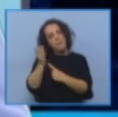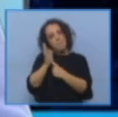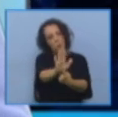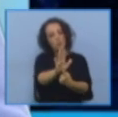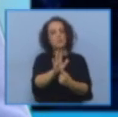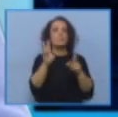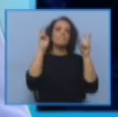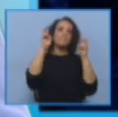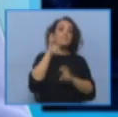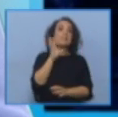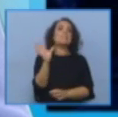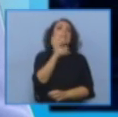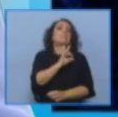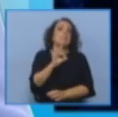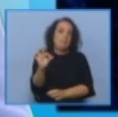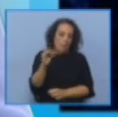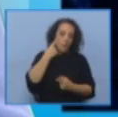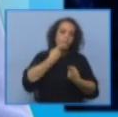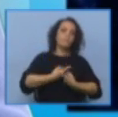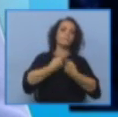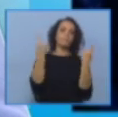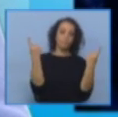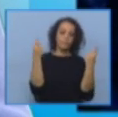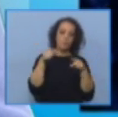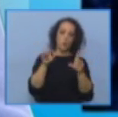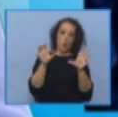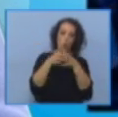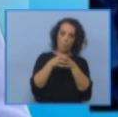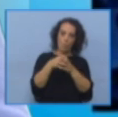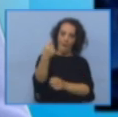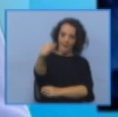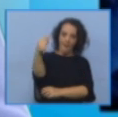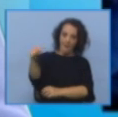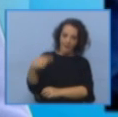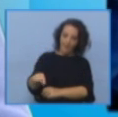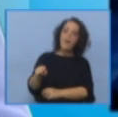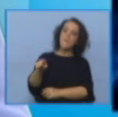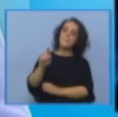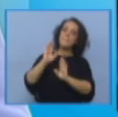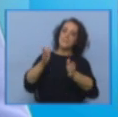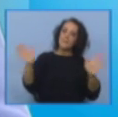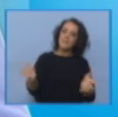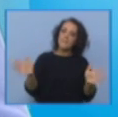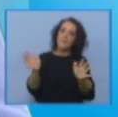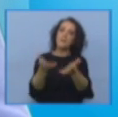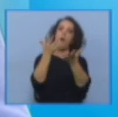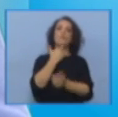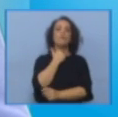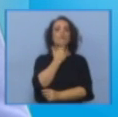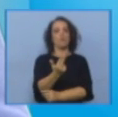tentativa de dizer que estes grupos existem e precisam também de ter